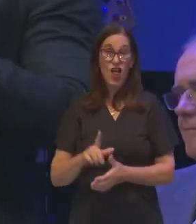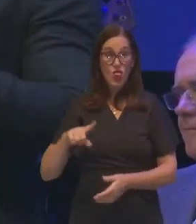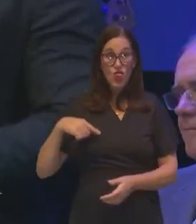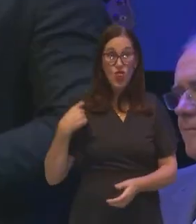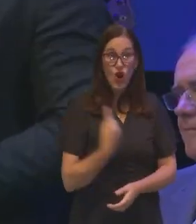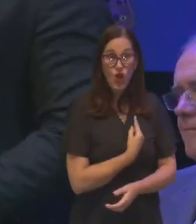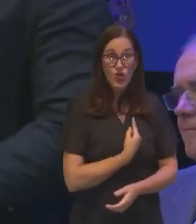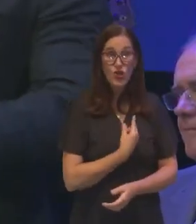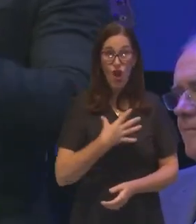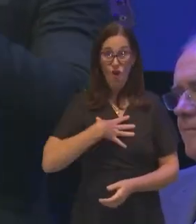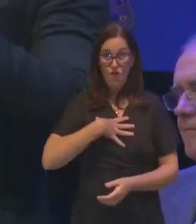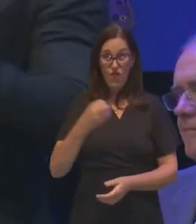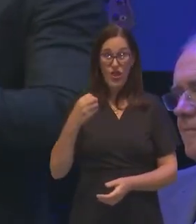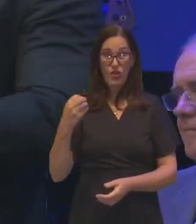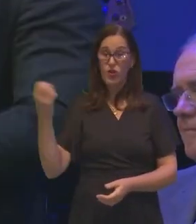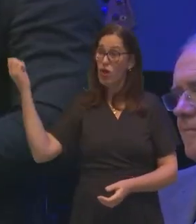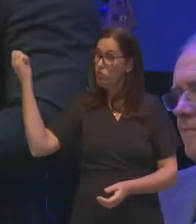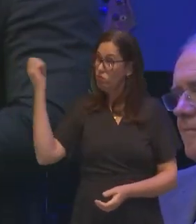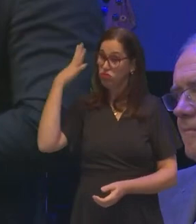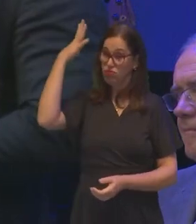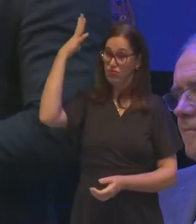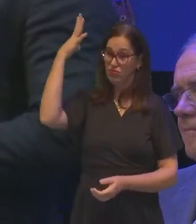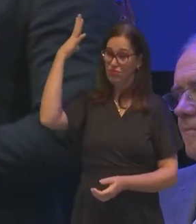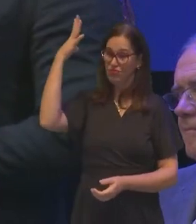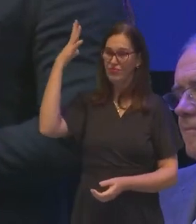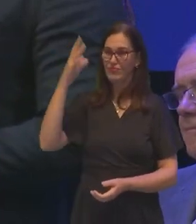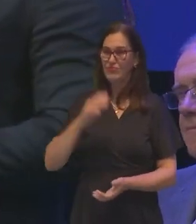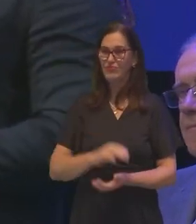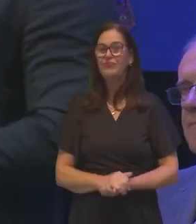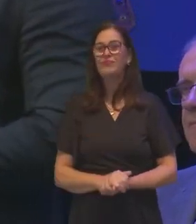Somos filhos da luz.